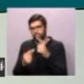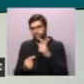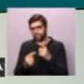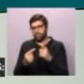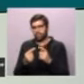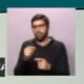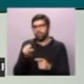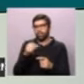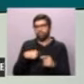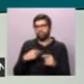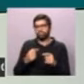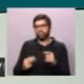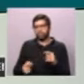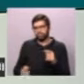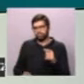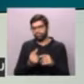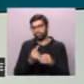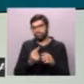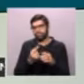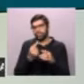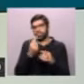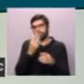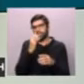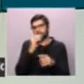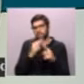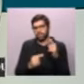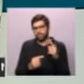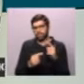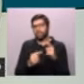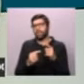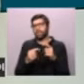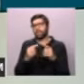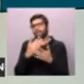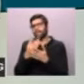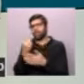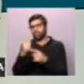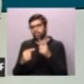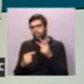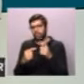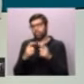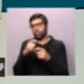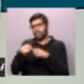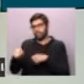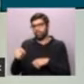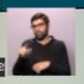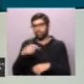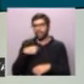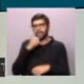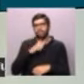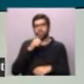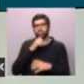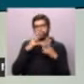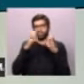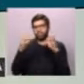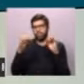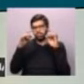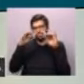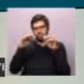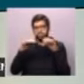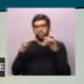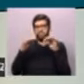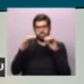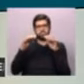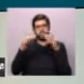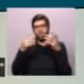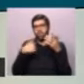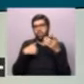ondulação será de sueste inferior a 1 metro. Para o arquipélago dos Açores, períodos de céu muito nublado, a ocorrência de precipitação fraca em todo